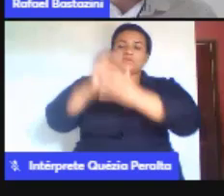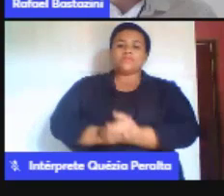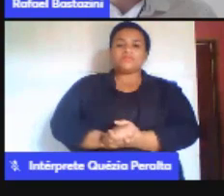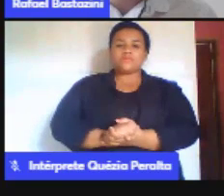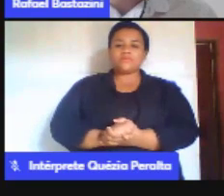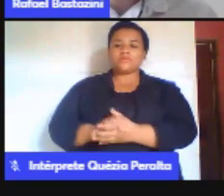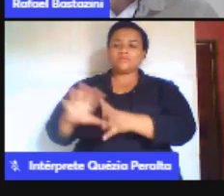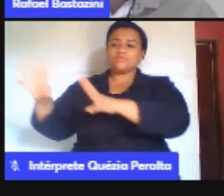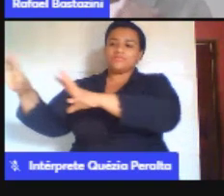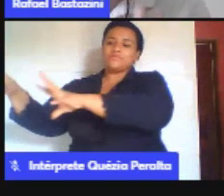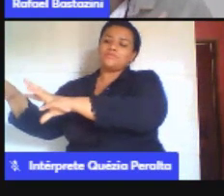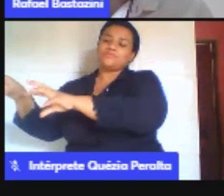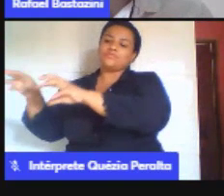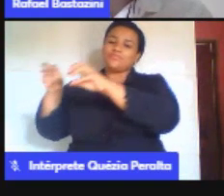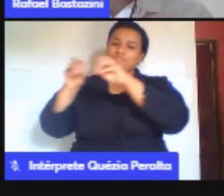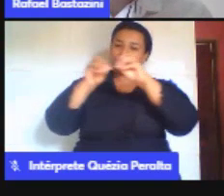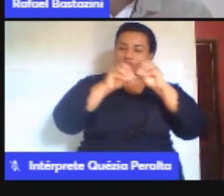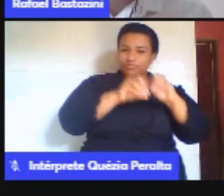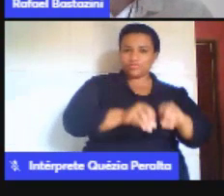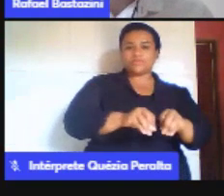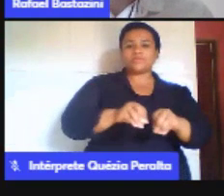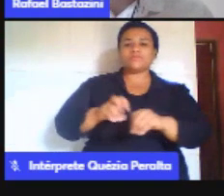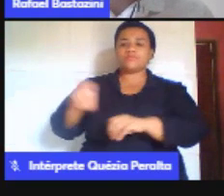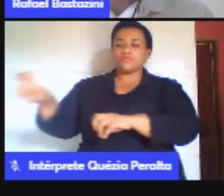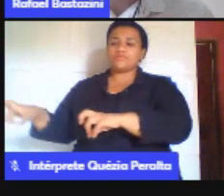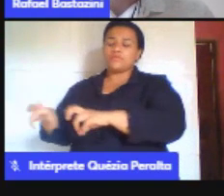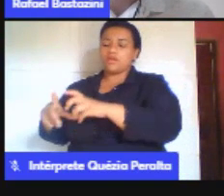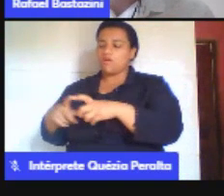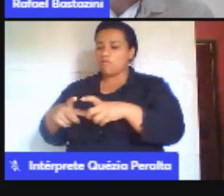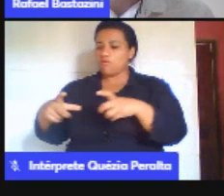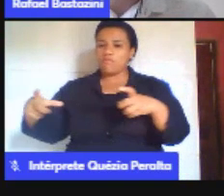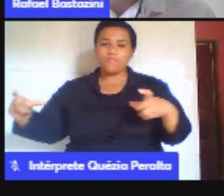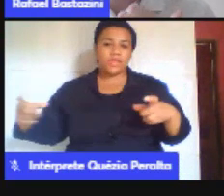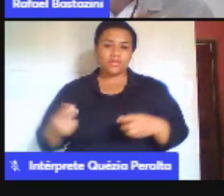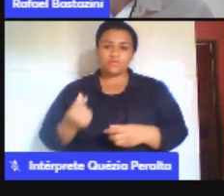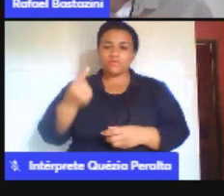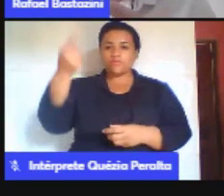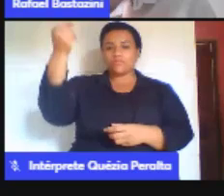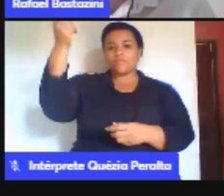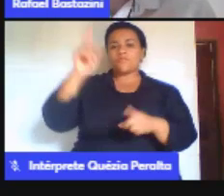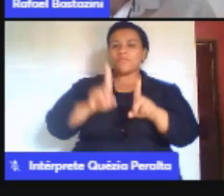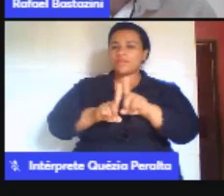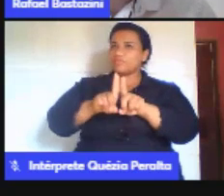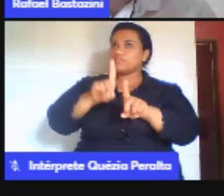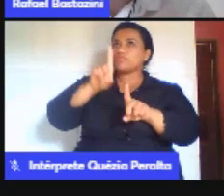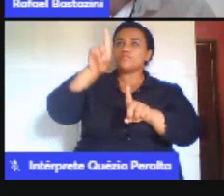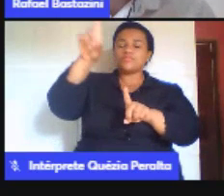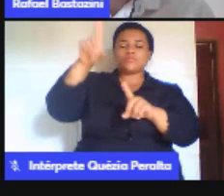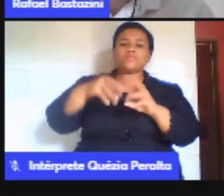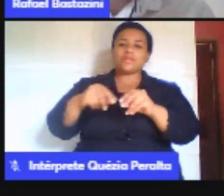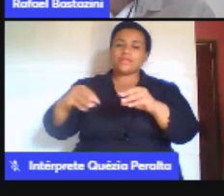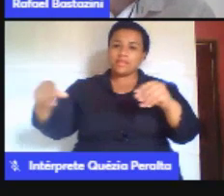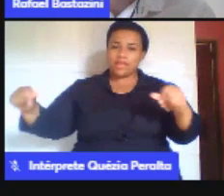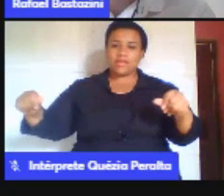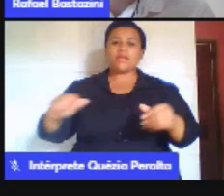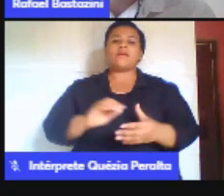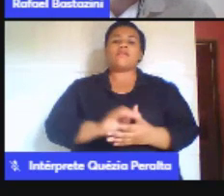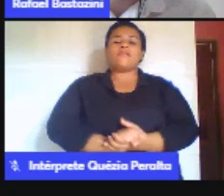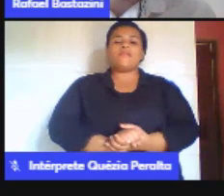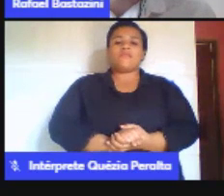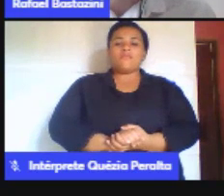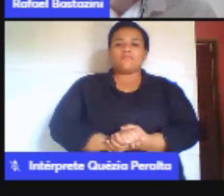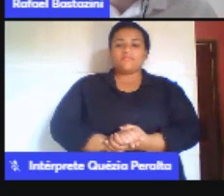para a cidade, um aumento do preço da terra rural, tornando inacessível para a grande parcela